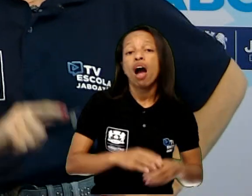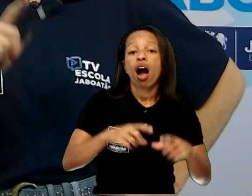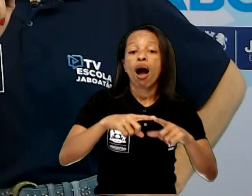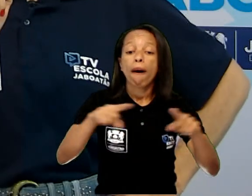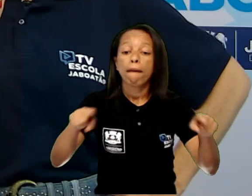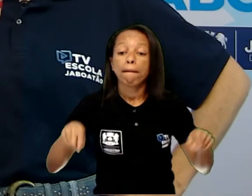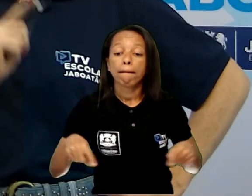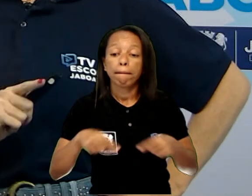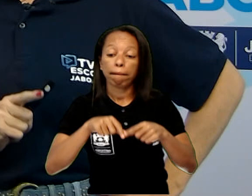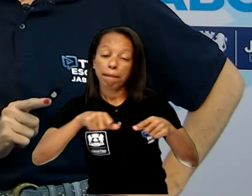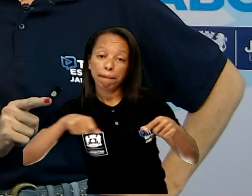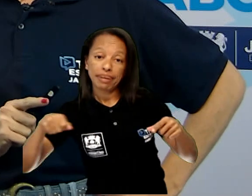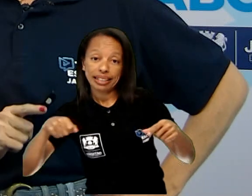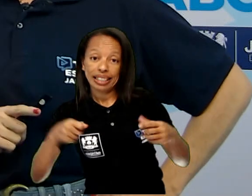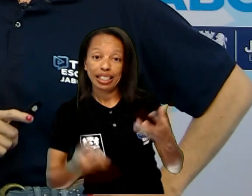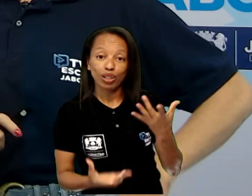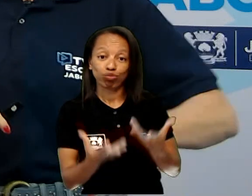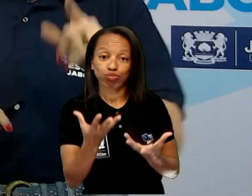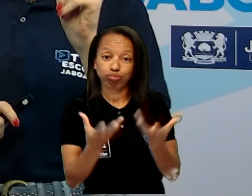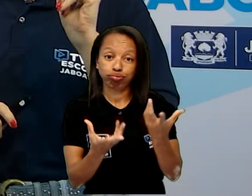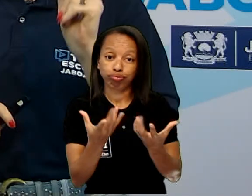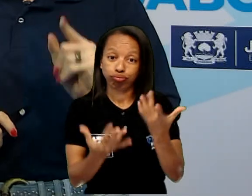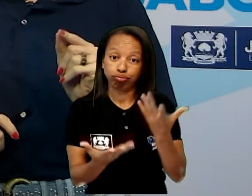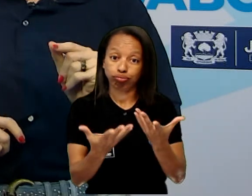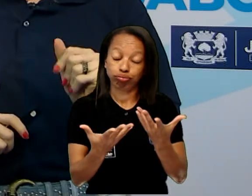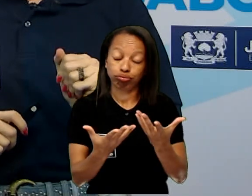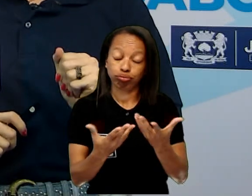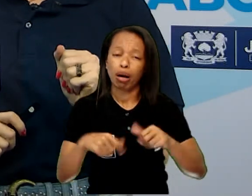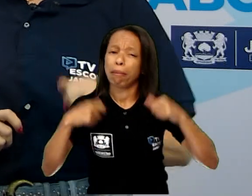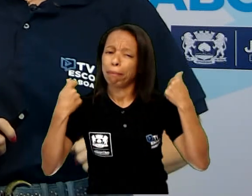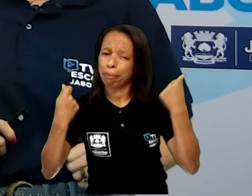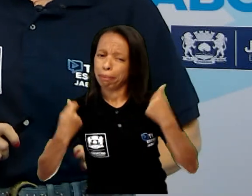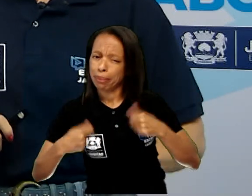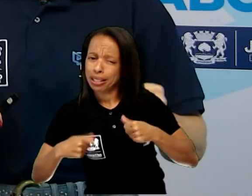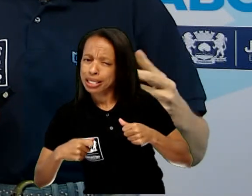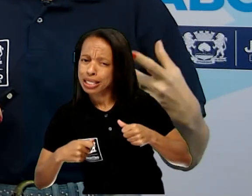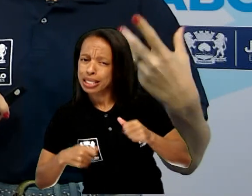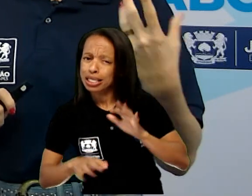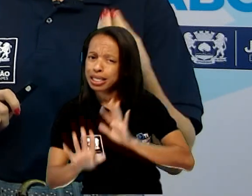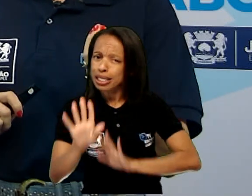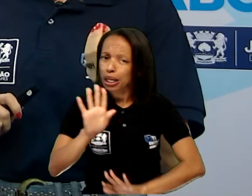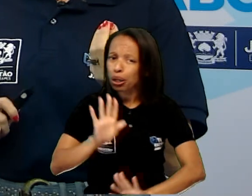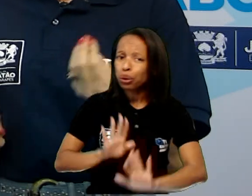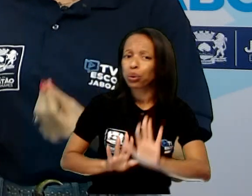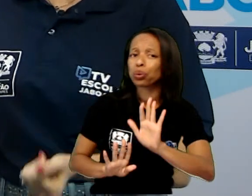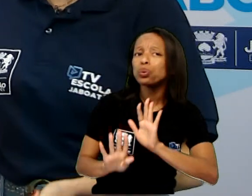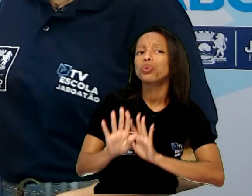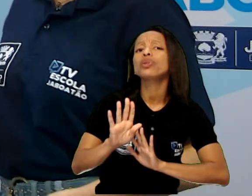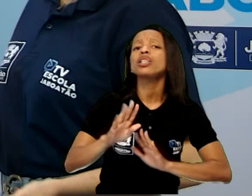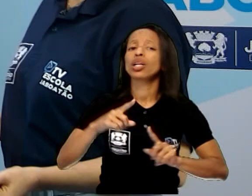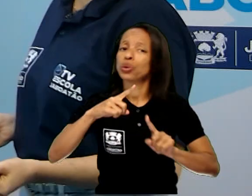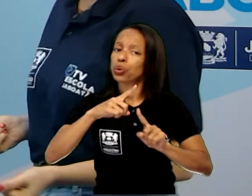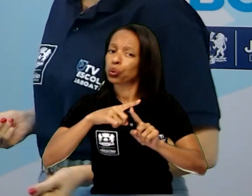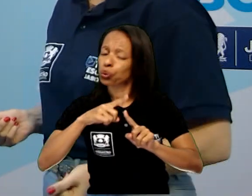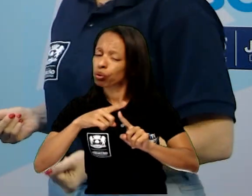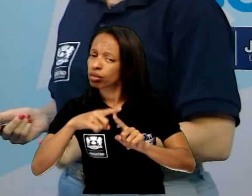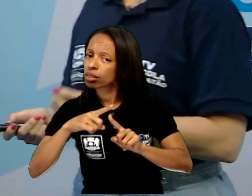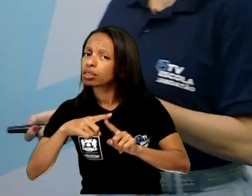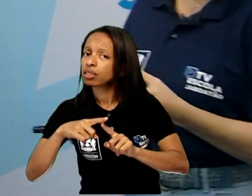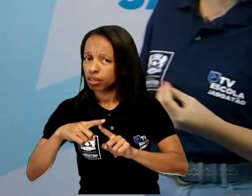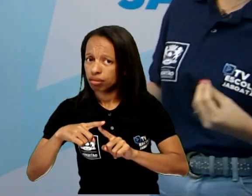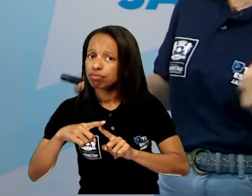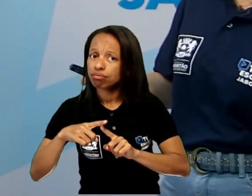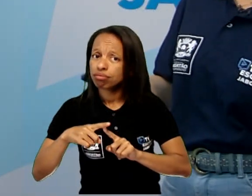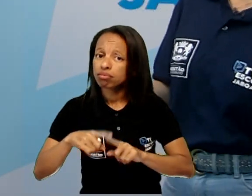quente e com óleo quente. Então, a gente precisa ter muito cuidado também com esses tipos de incidente, não é? A